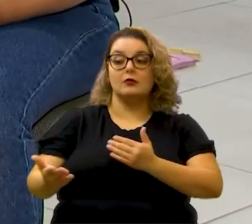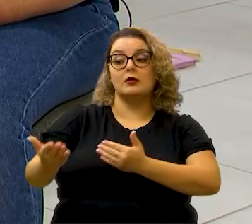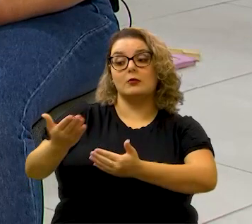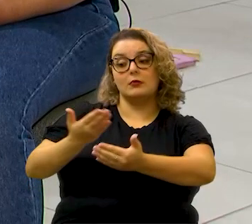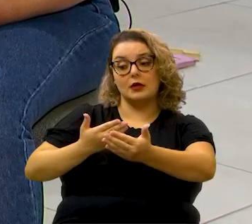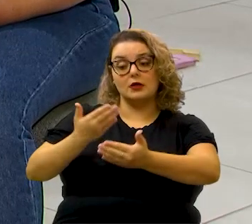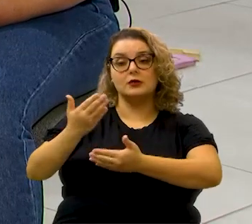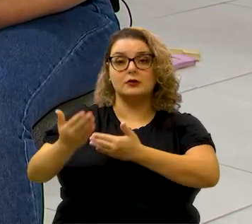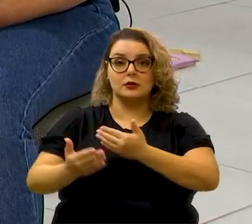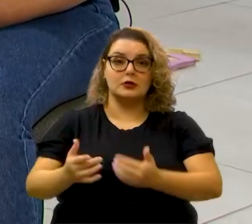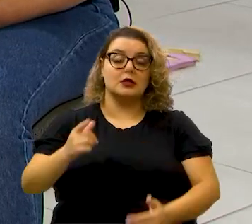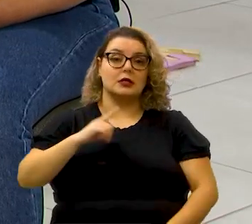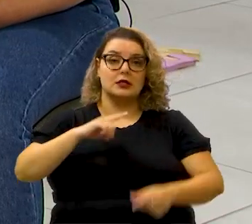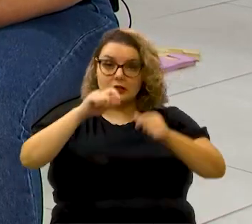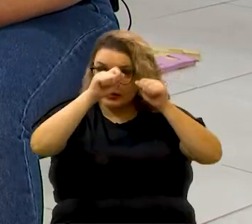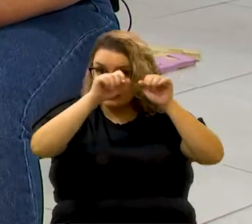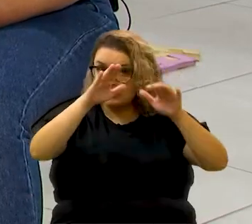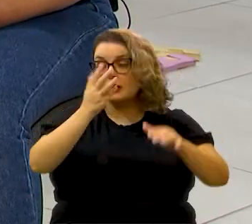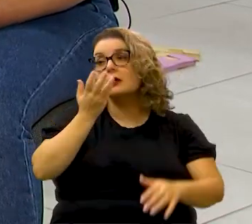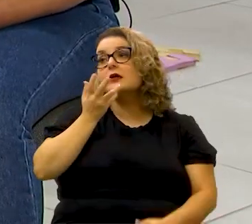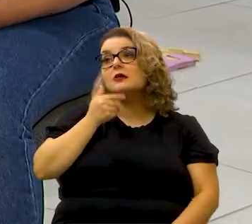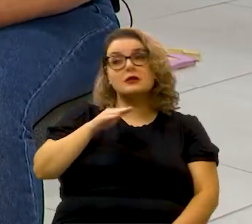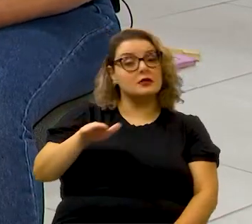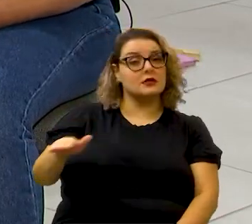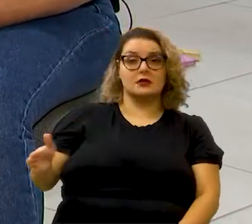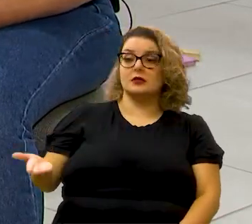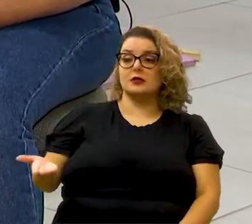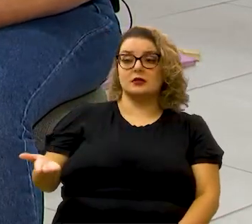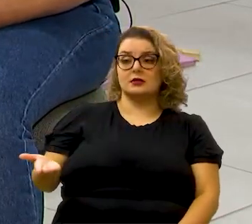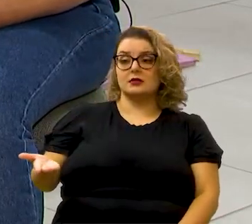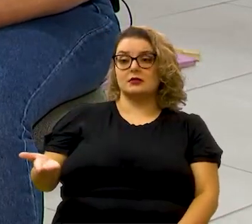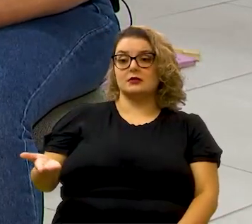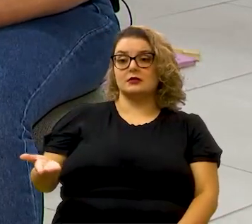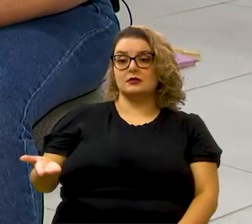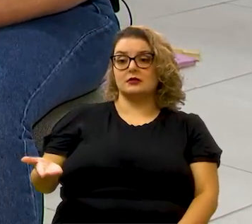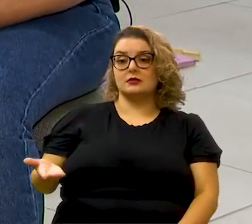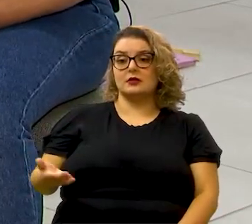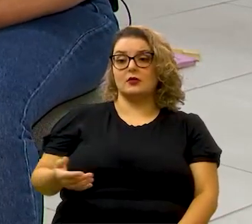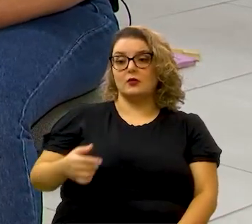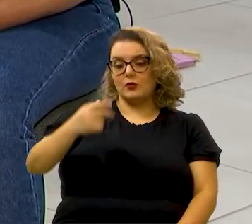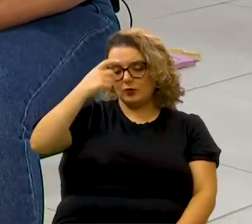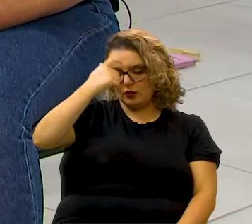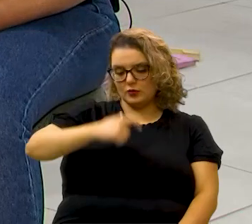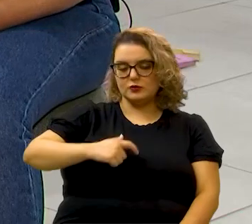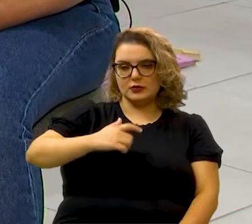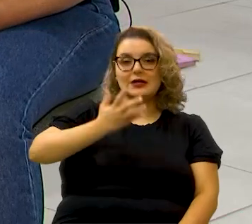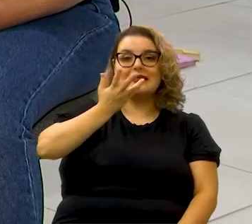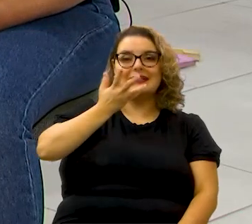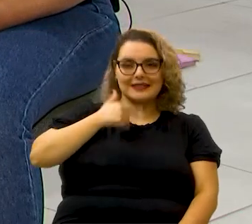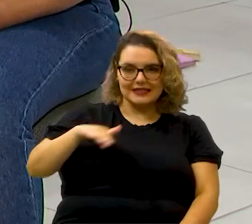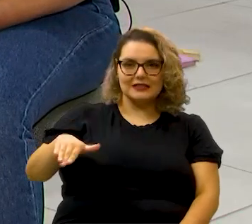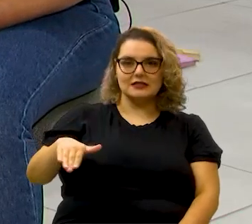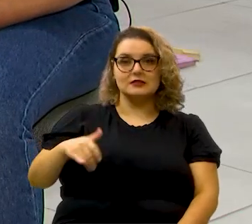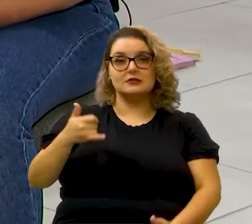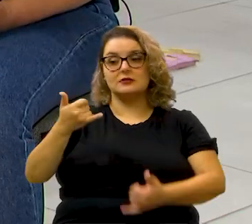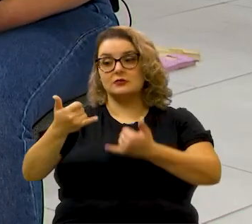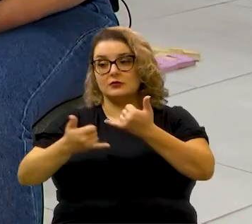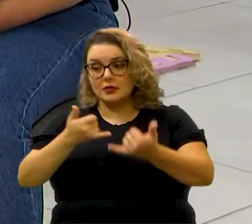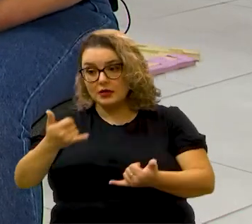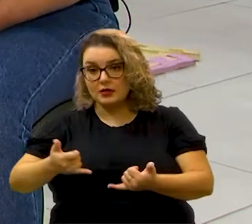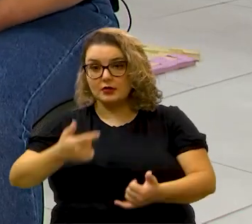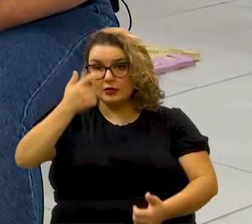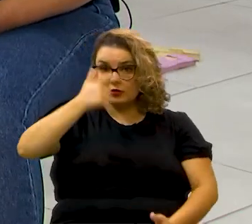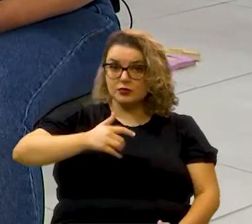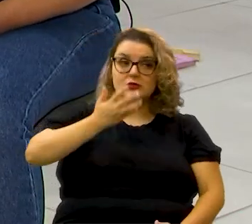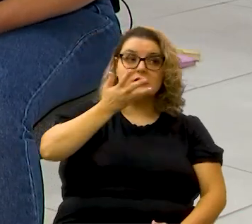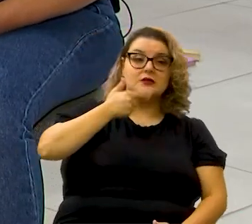aceitem. Porque apesar de ter o autismo, são crianças. E aí, o ser criança vem na frente. Então, o ser criança